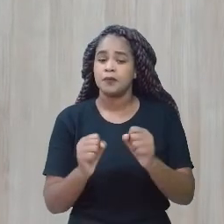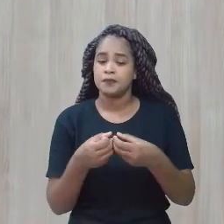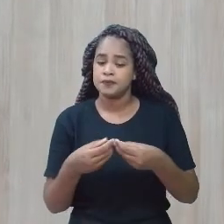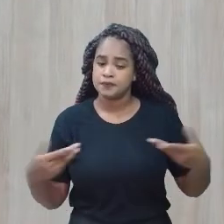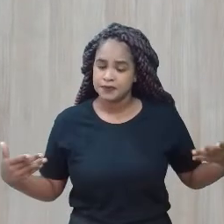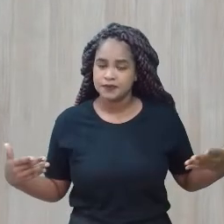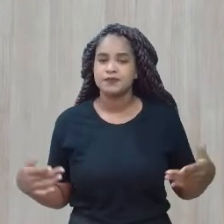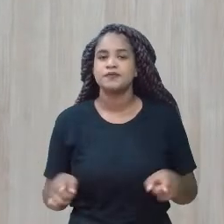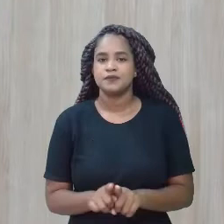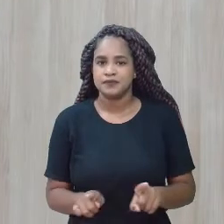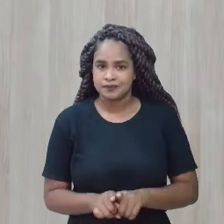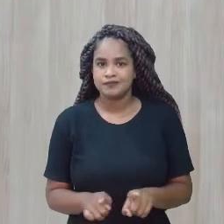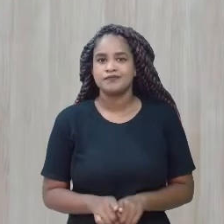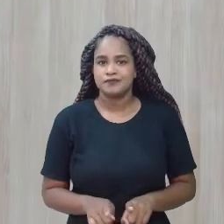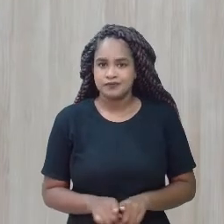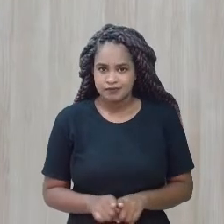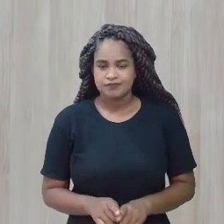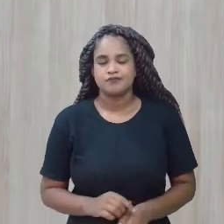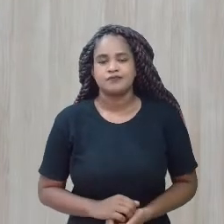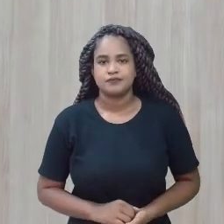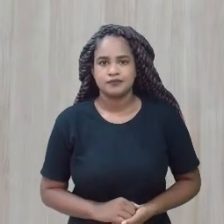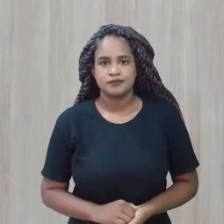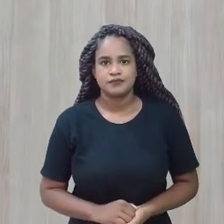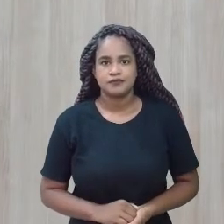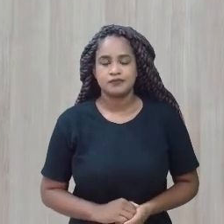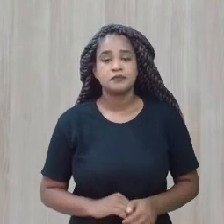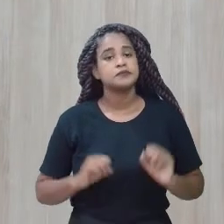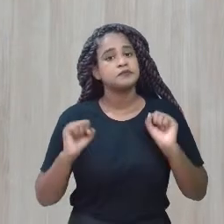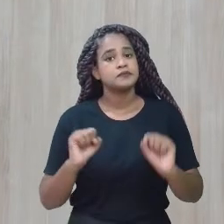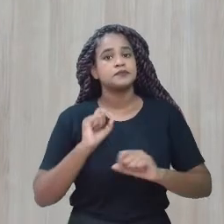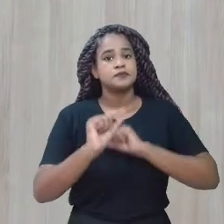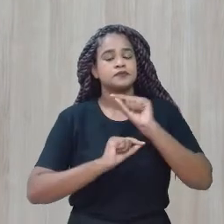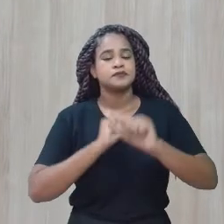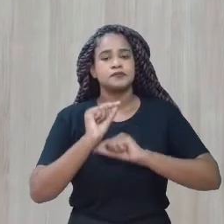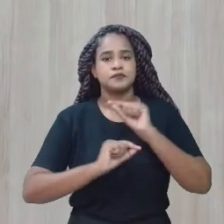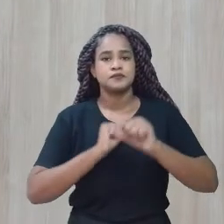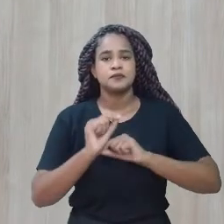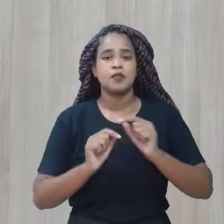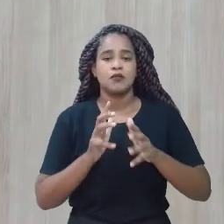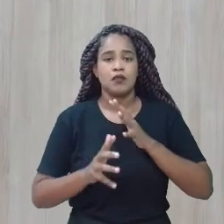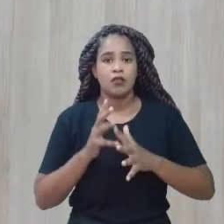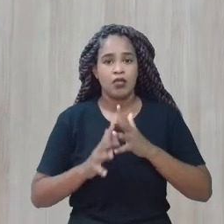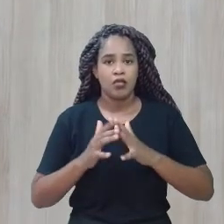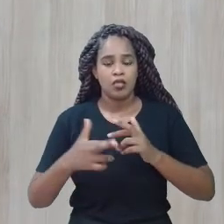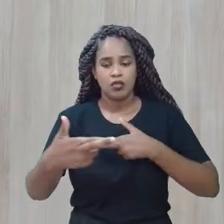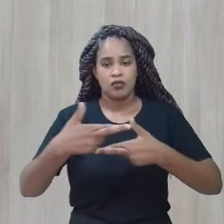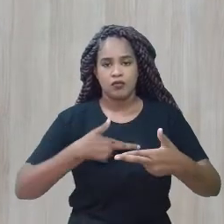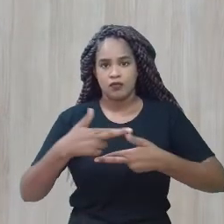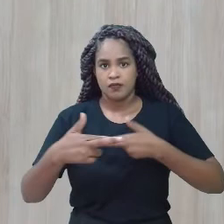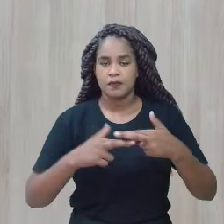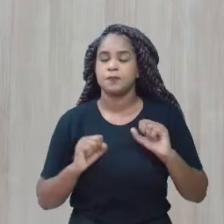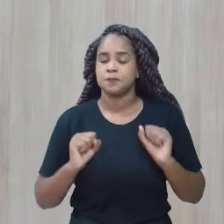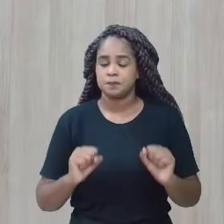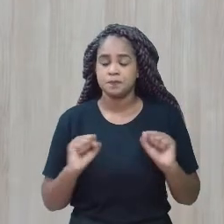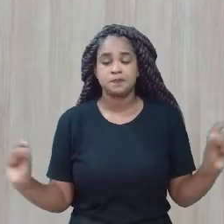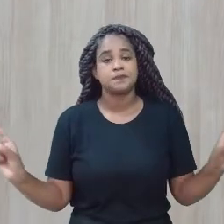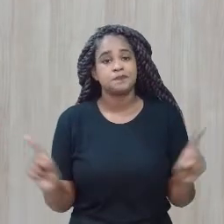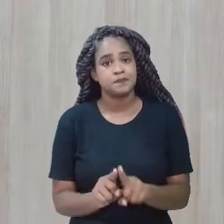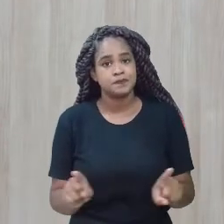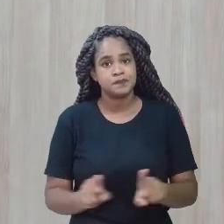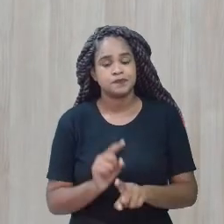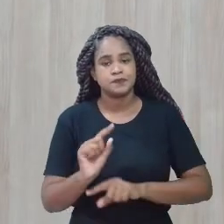mal extremo à nossa vida. Ela pode complicar relações, ela pode